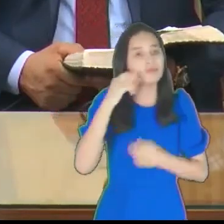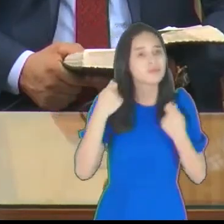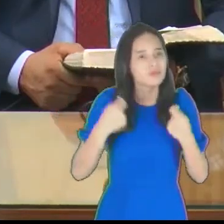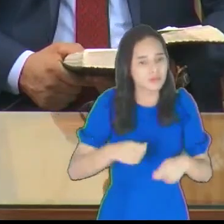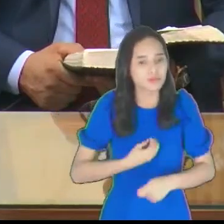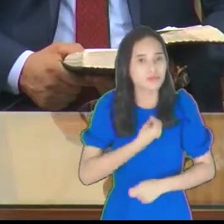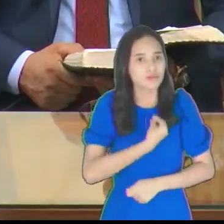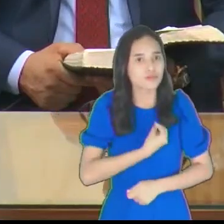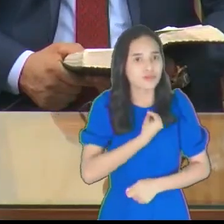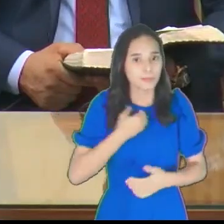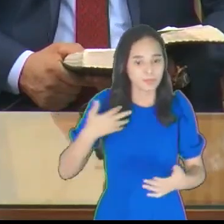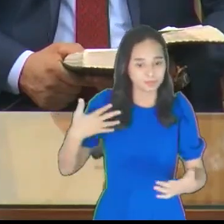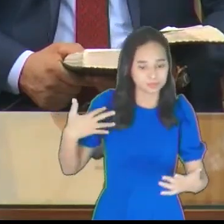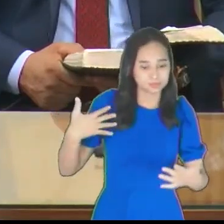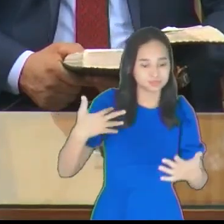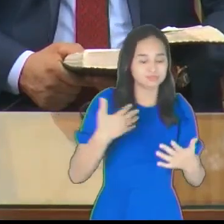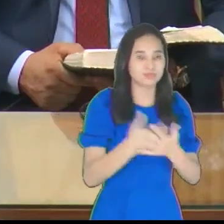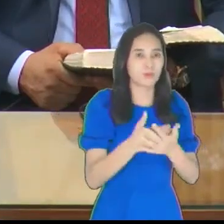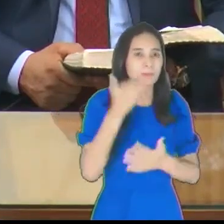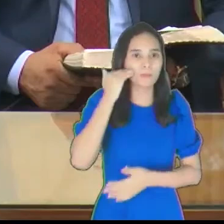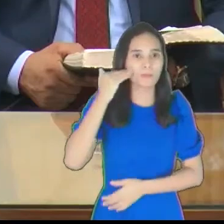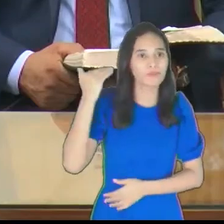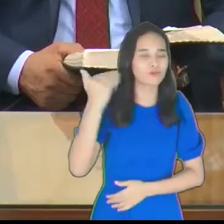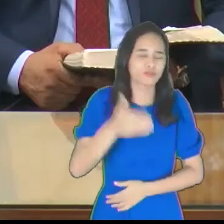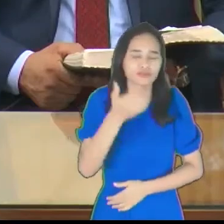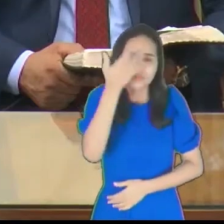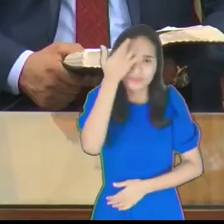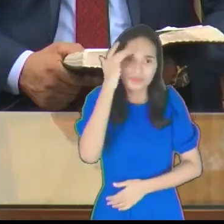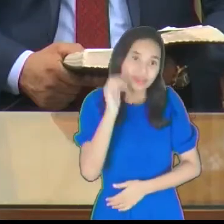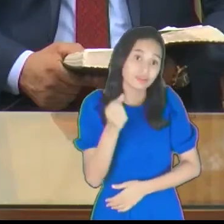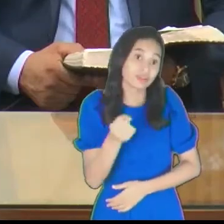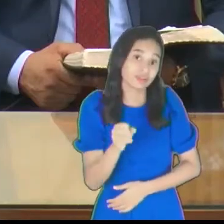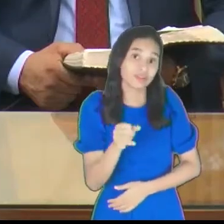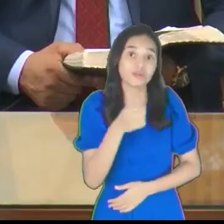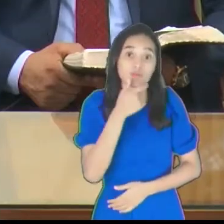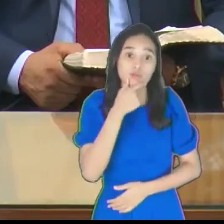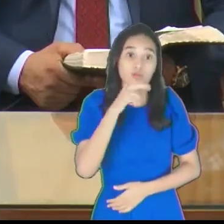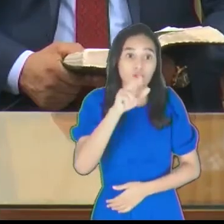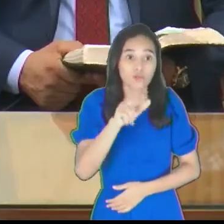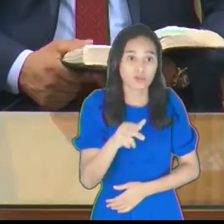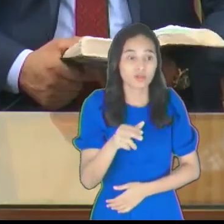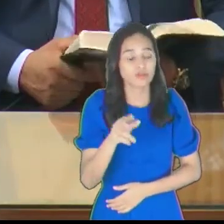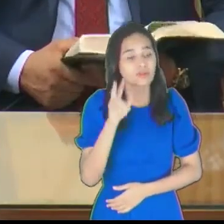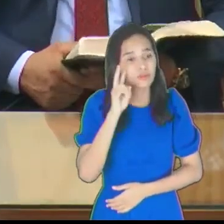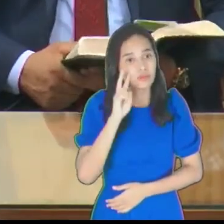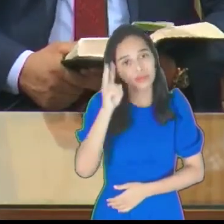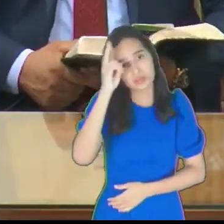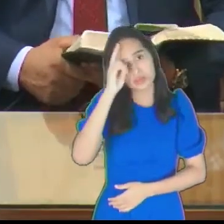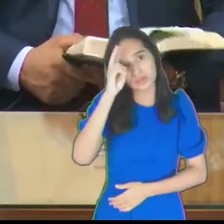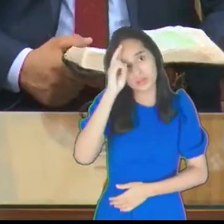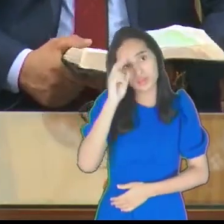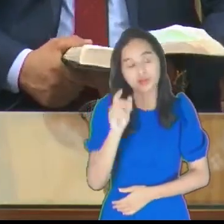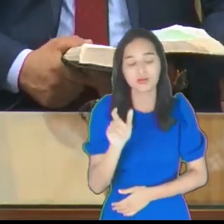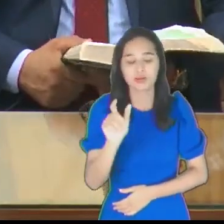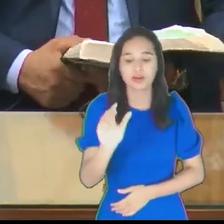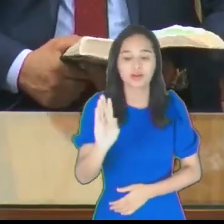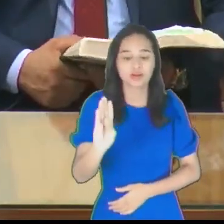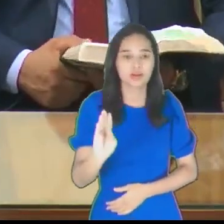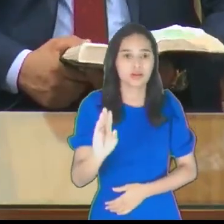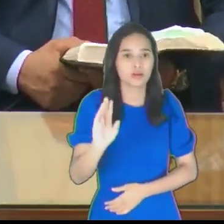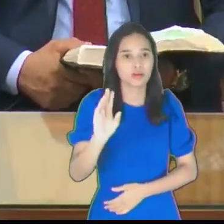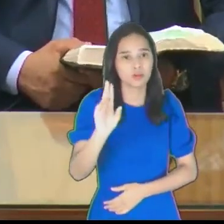como papel de bodega. Eu não sei se os irmãos alcançaram bodega, como eu alcancei. E naquele tempo não tinha